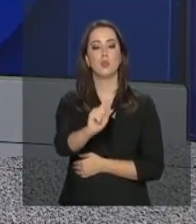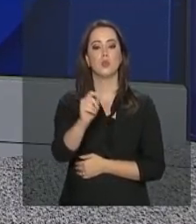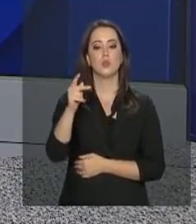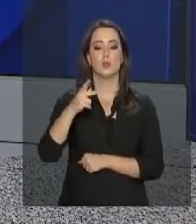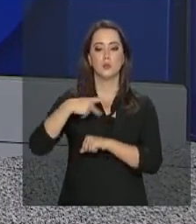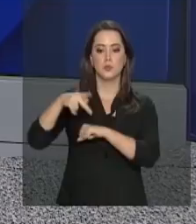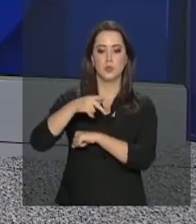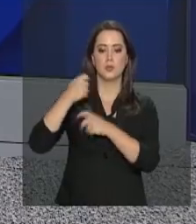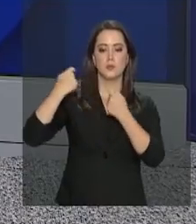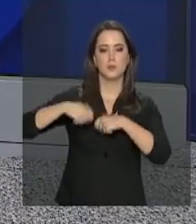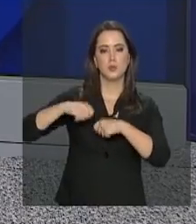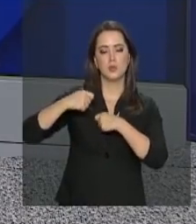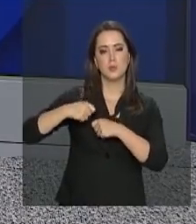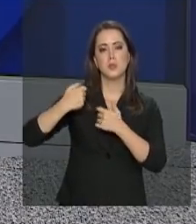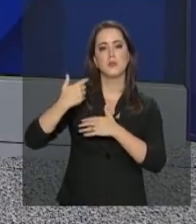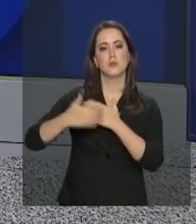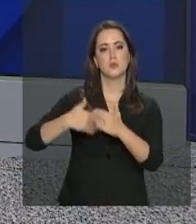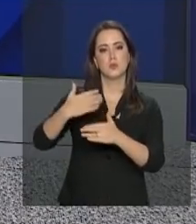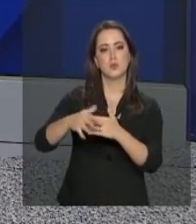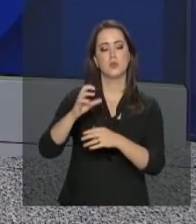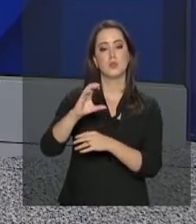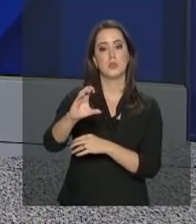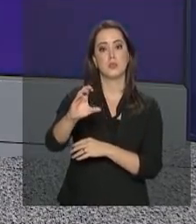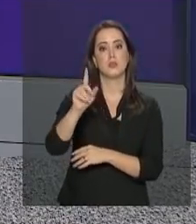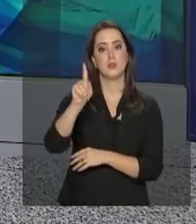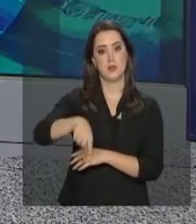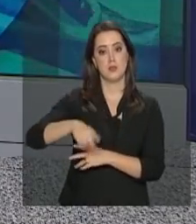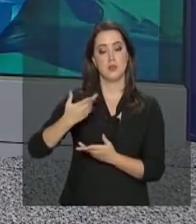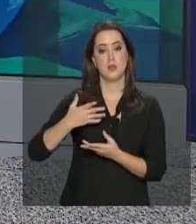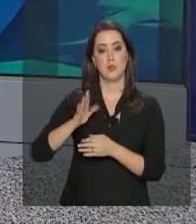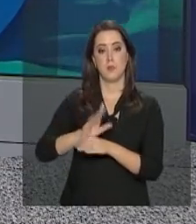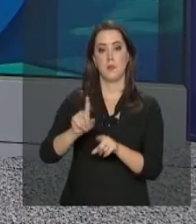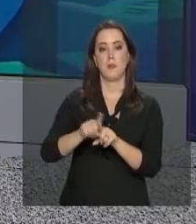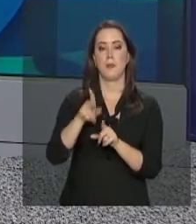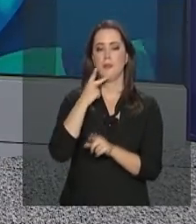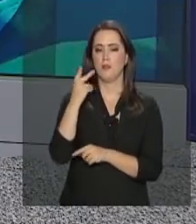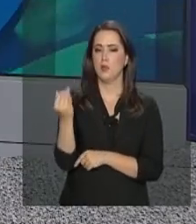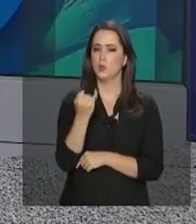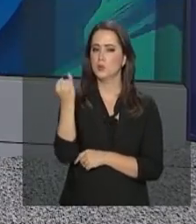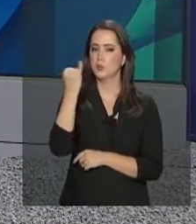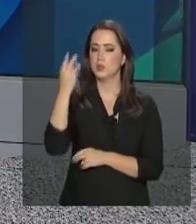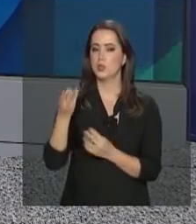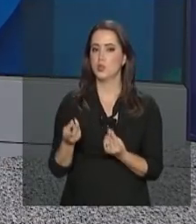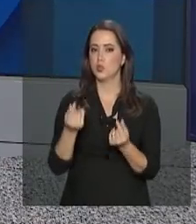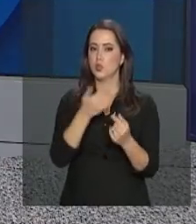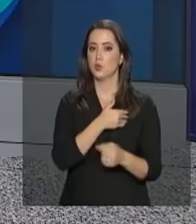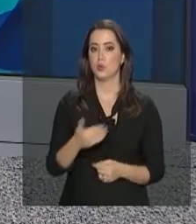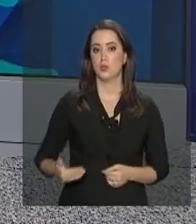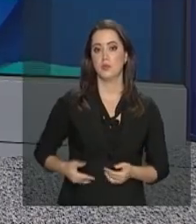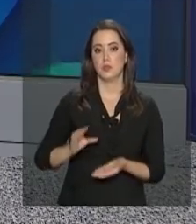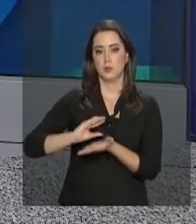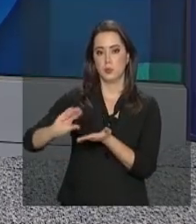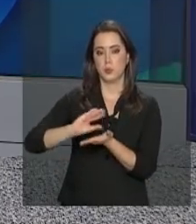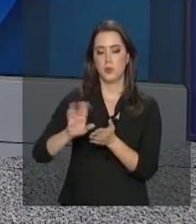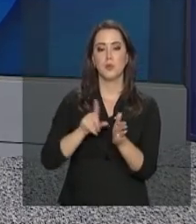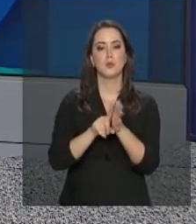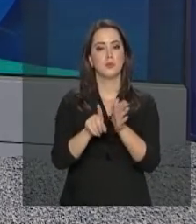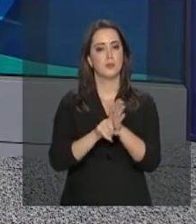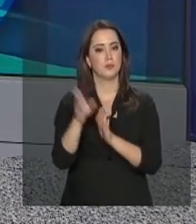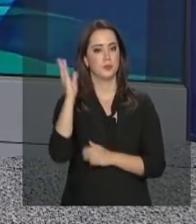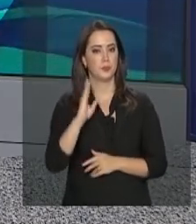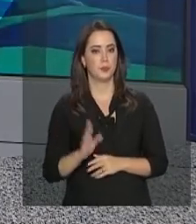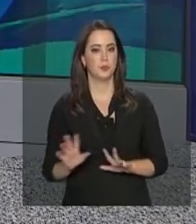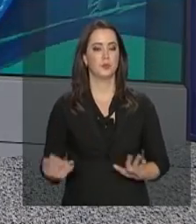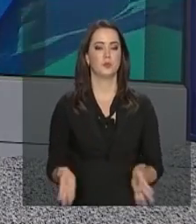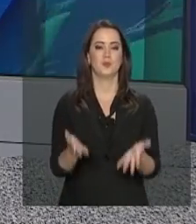o país deve muito ao desenvolvimento científico e destacou investimentos realizados por seu governo para garantir a pesquisa